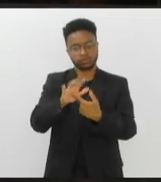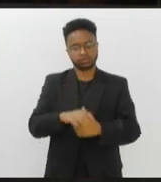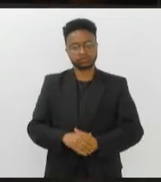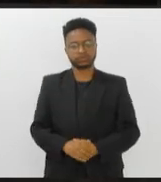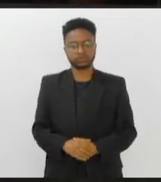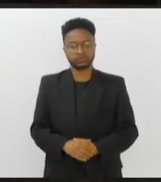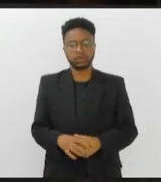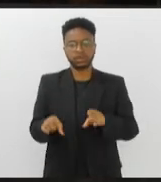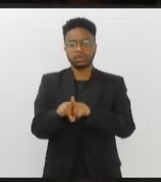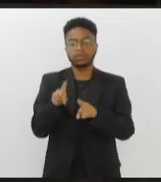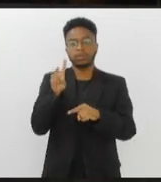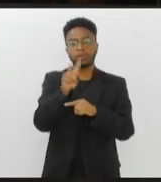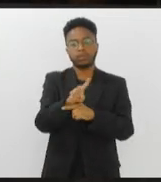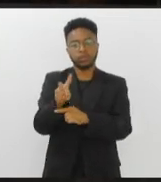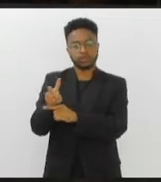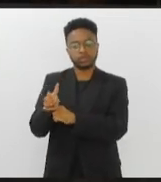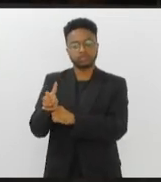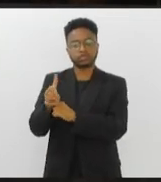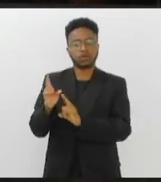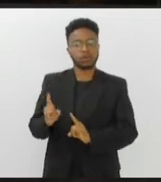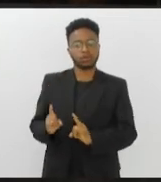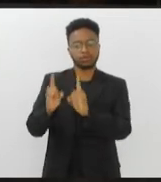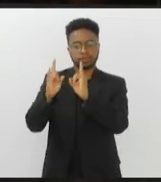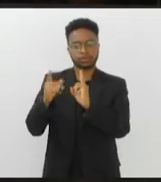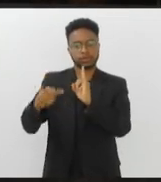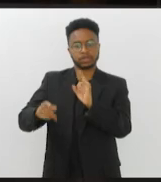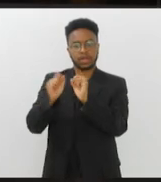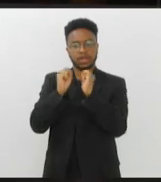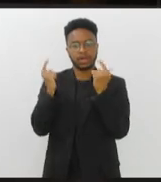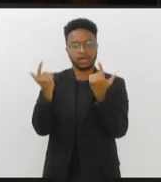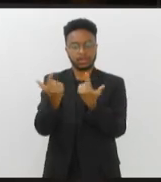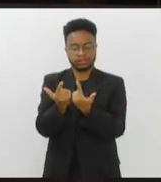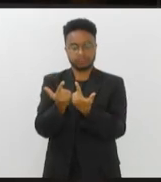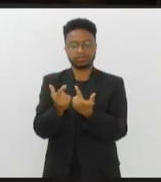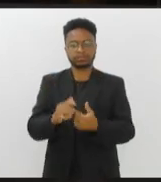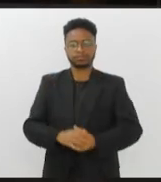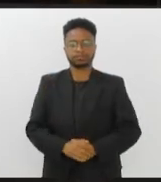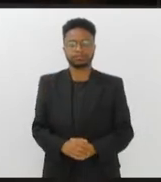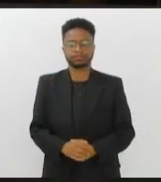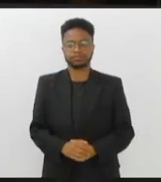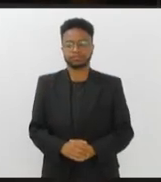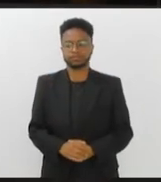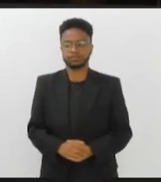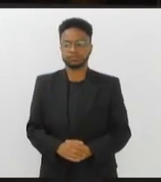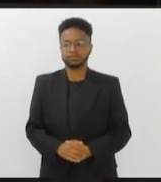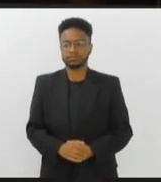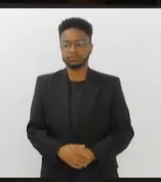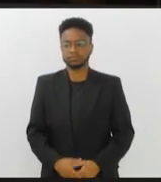à proteção das edificações da Assembleia Legislativa do Estado do Rio de Janeiro,